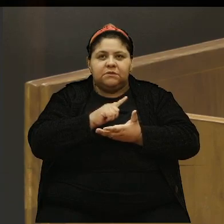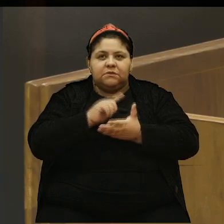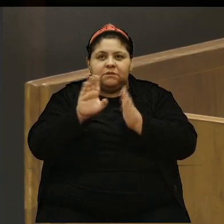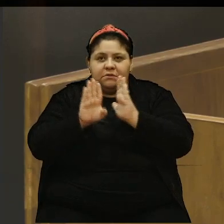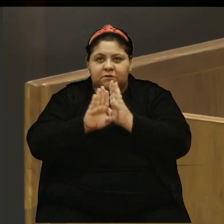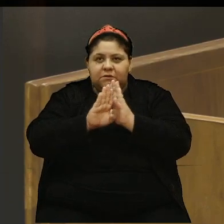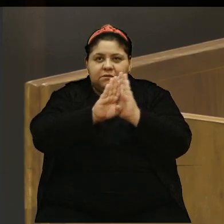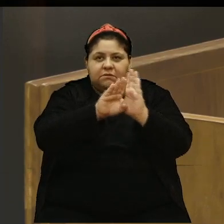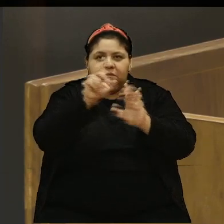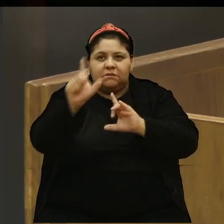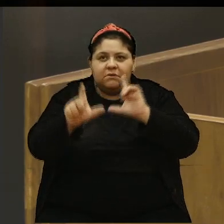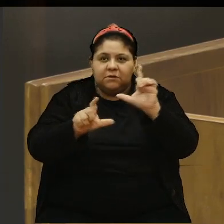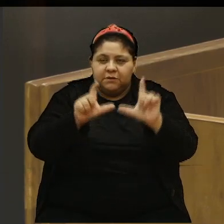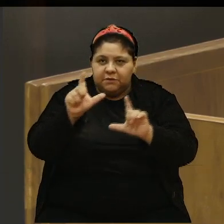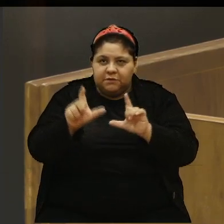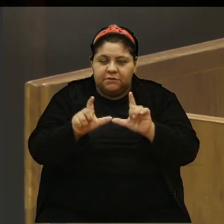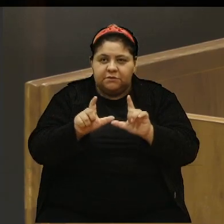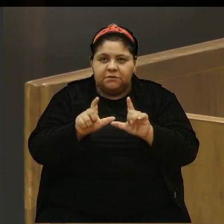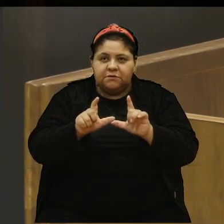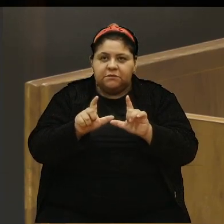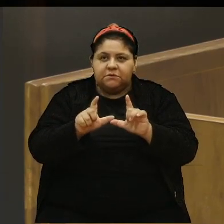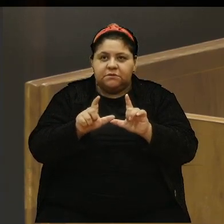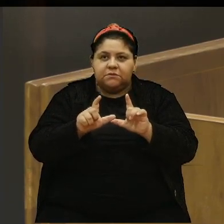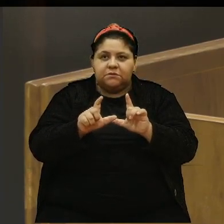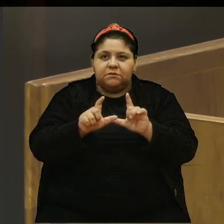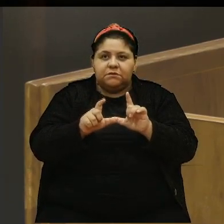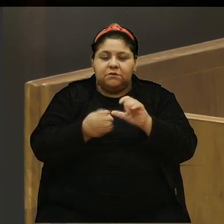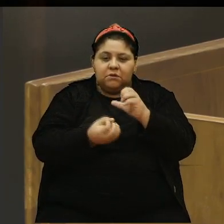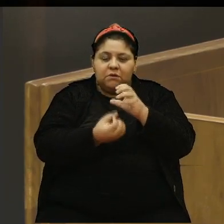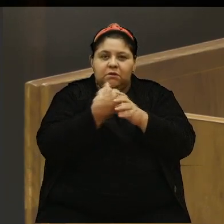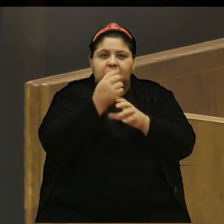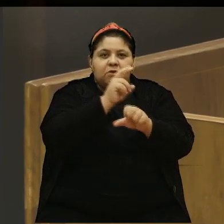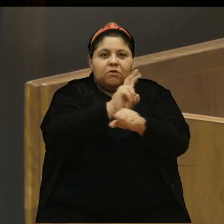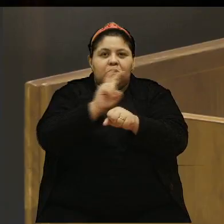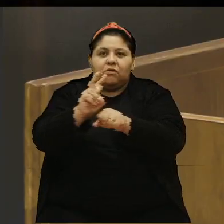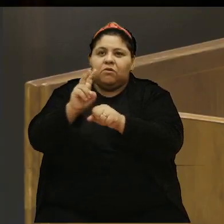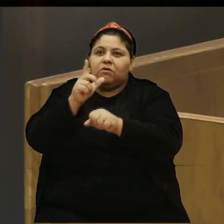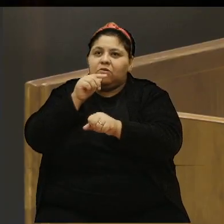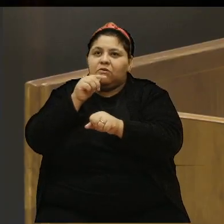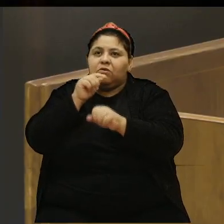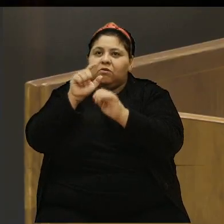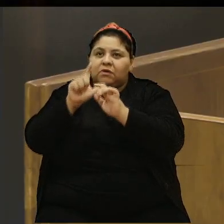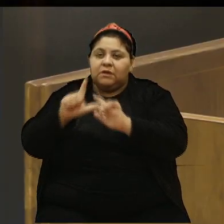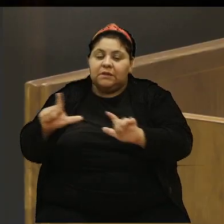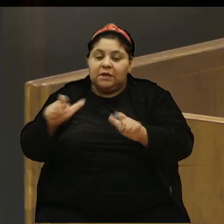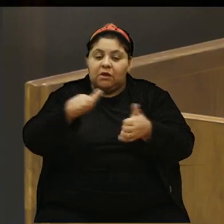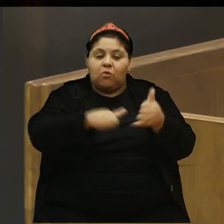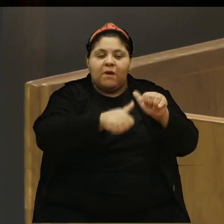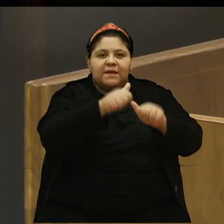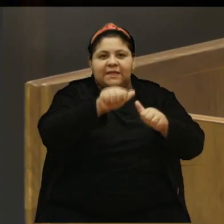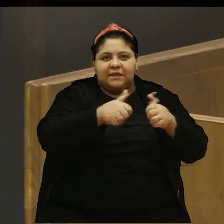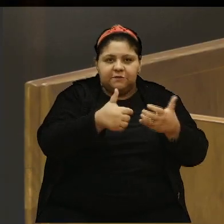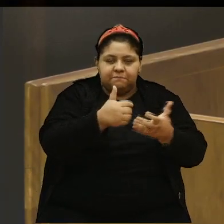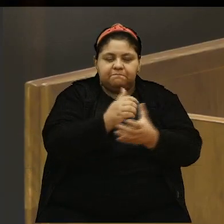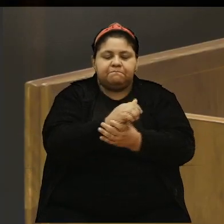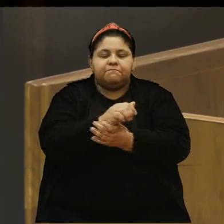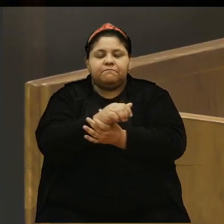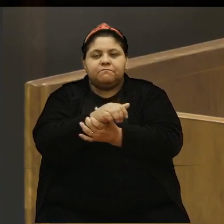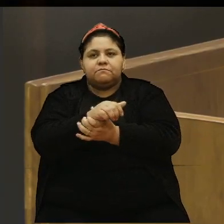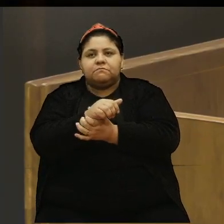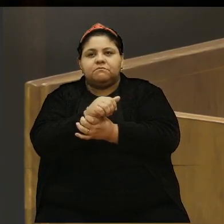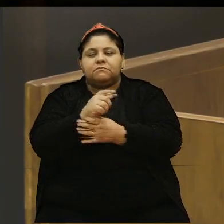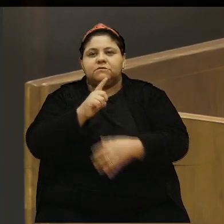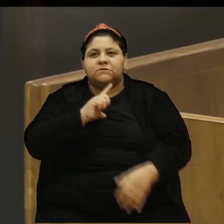benefício àquelas pessoas que estão lá produzindo e cuidando daquela água para que aquela água tenha qualidade. Estivemos lá,